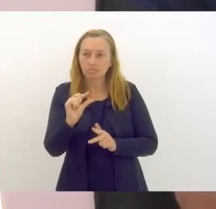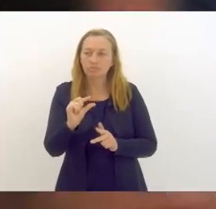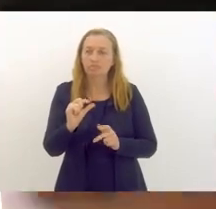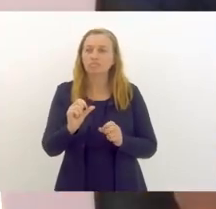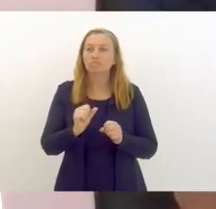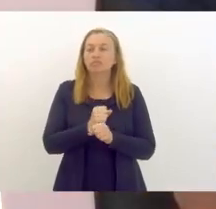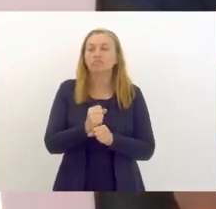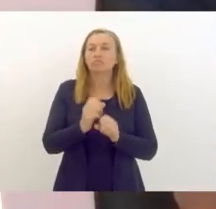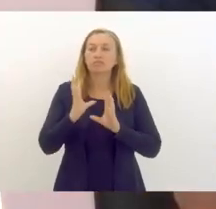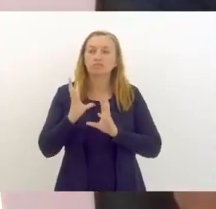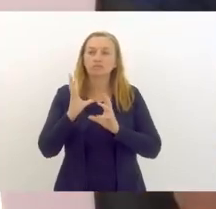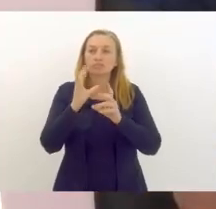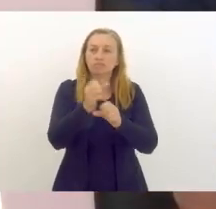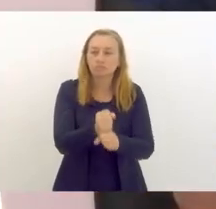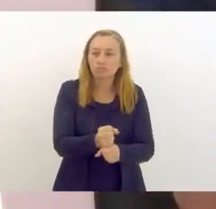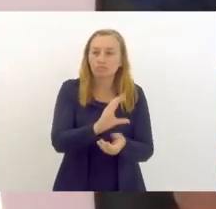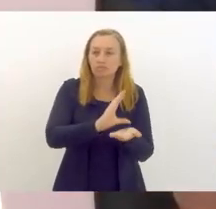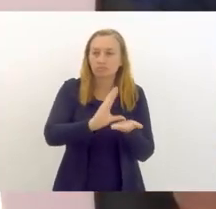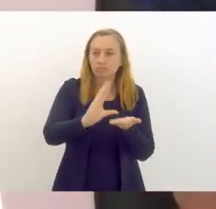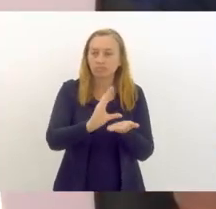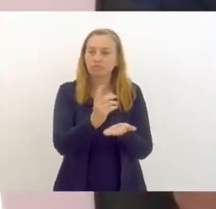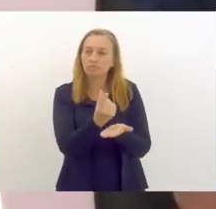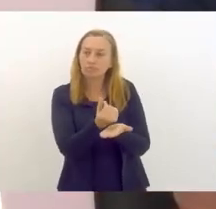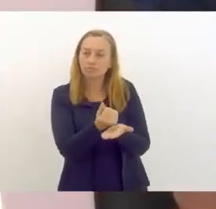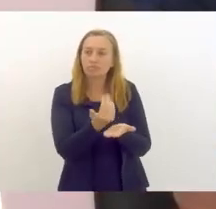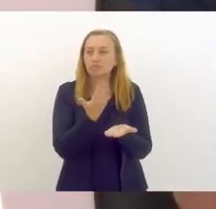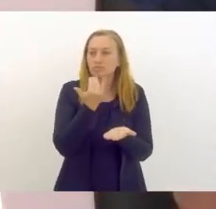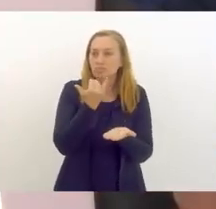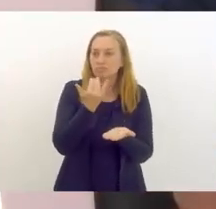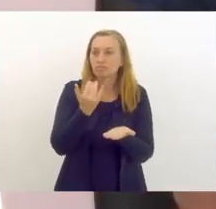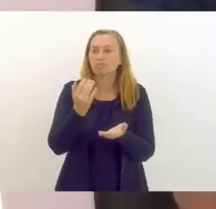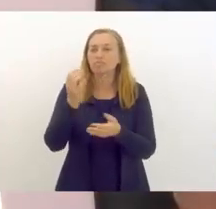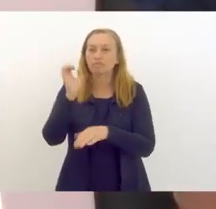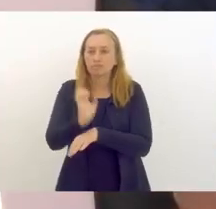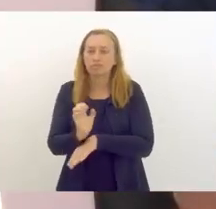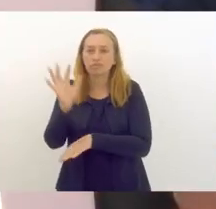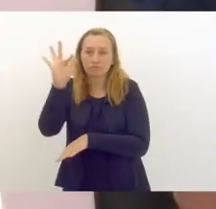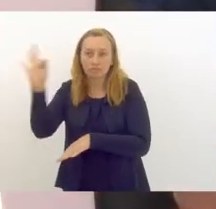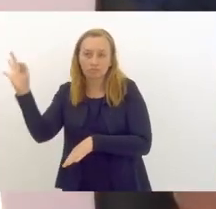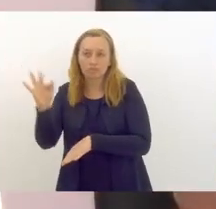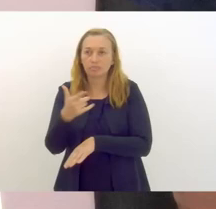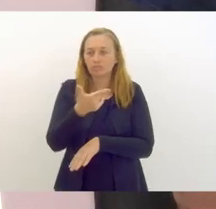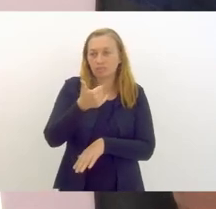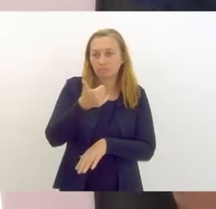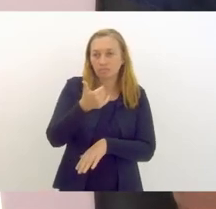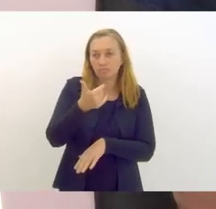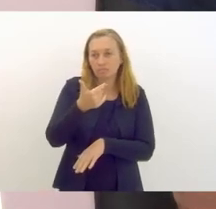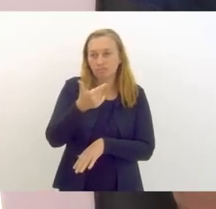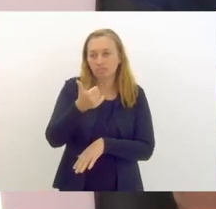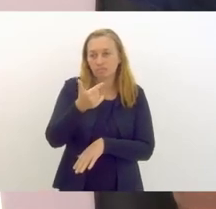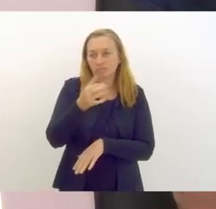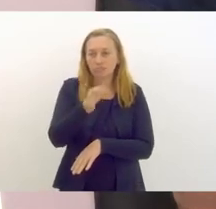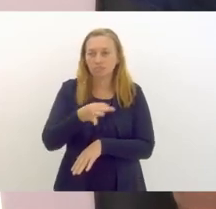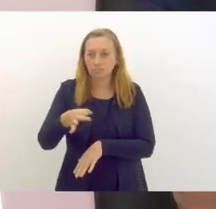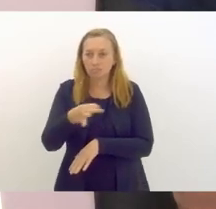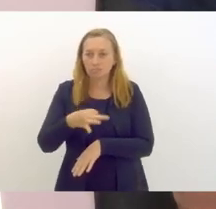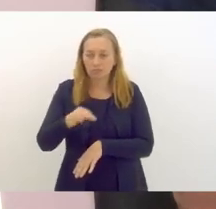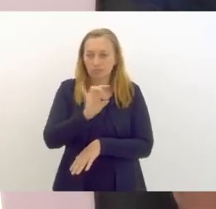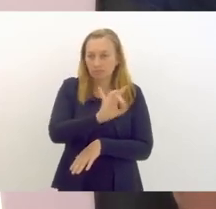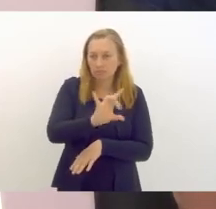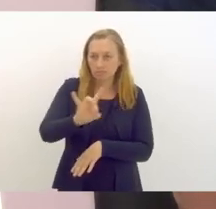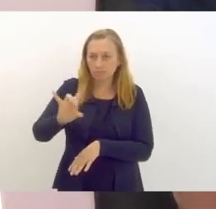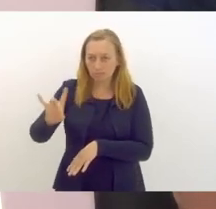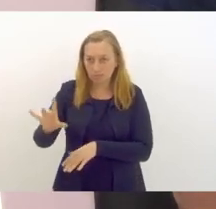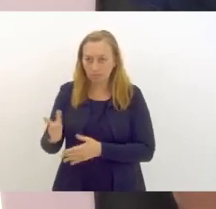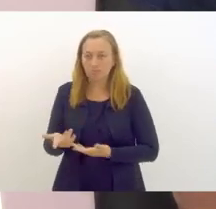hoje, somando a verba de merenda federal e estadual, a gente tem R$ 1,12 para dar duas alimentações ao aluno que estuda